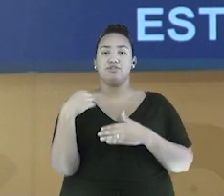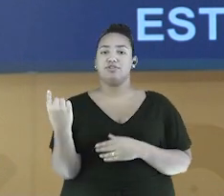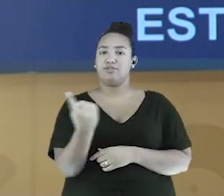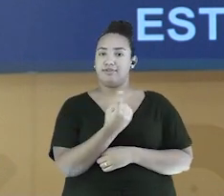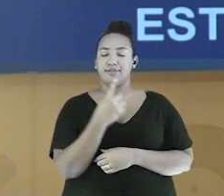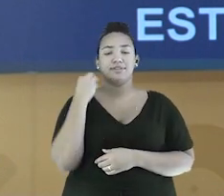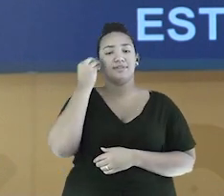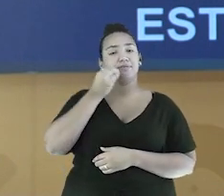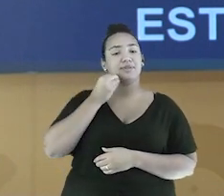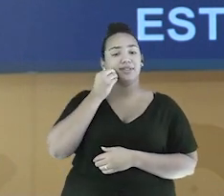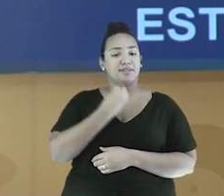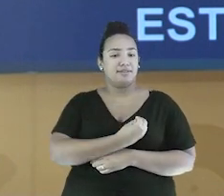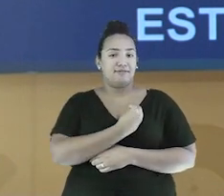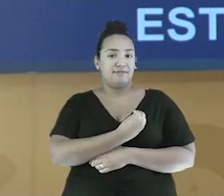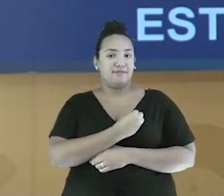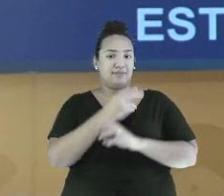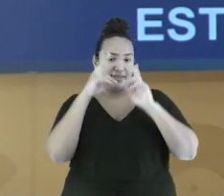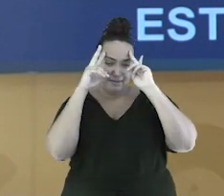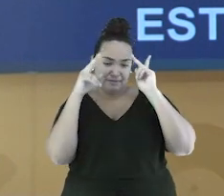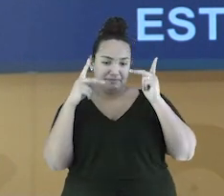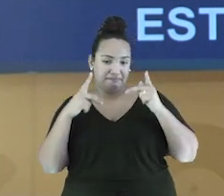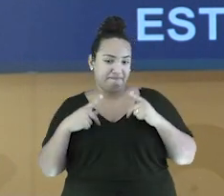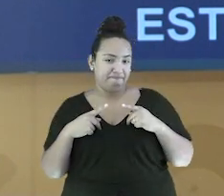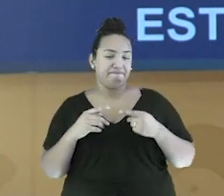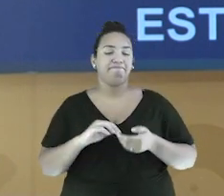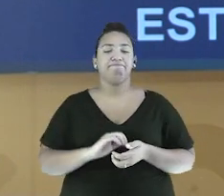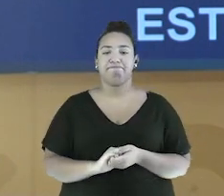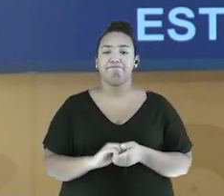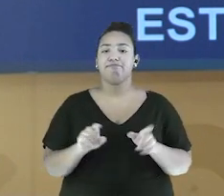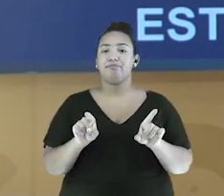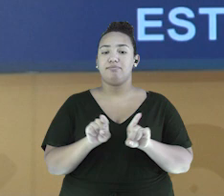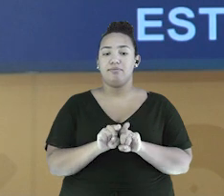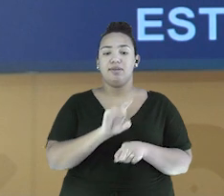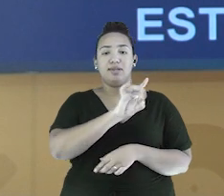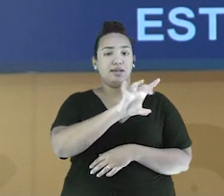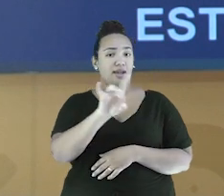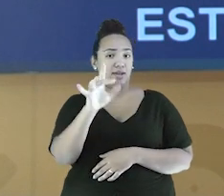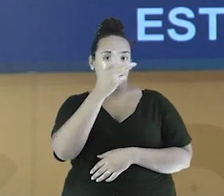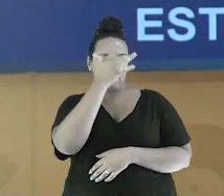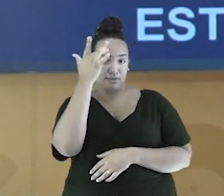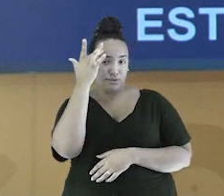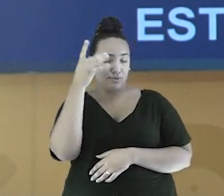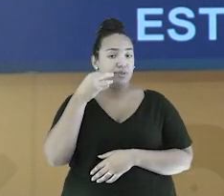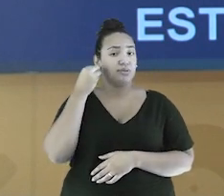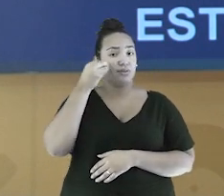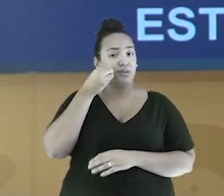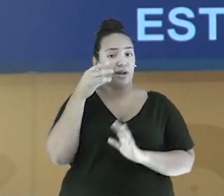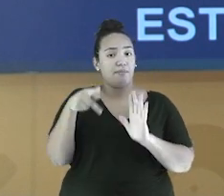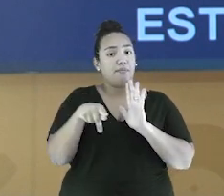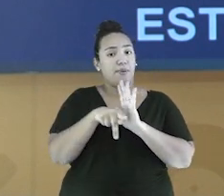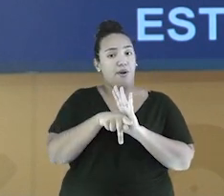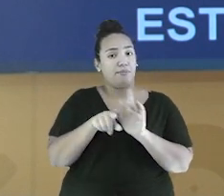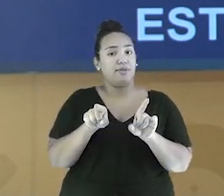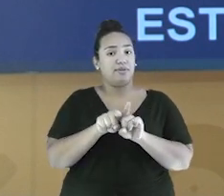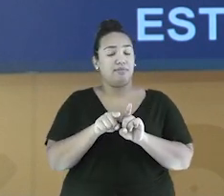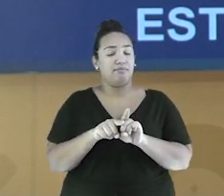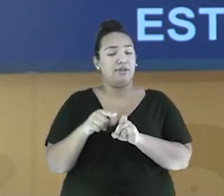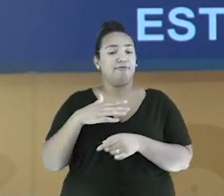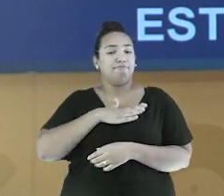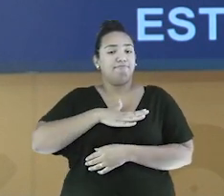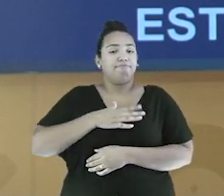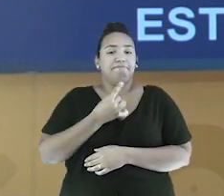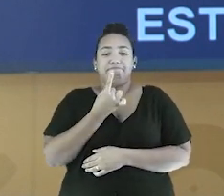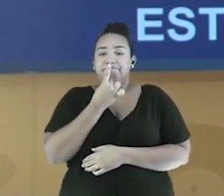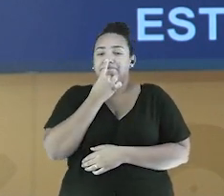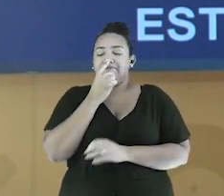na experiência de nossa vida. E como cada pessoa tem sua experiência, cada pessoa tem o seu gosto pessoal também.